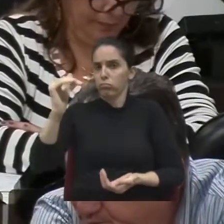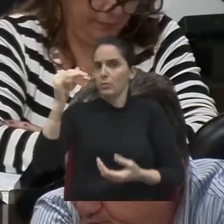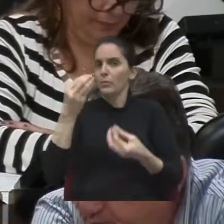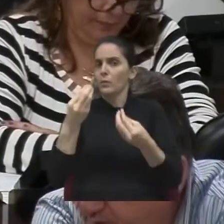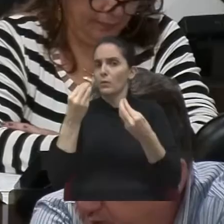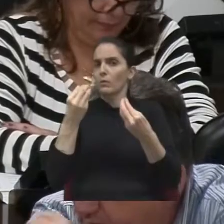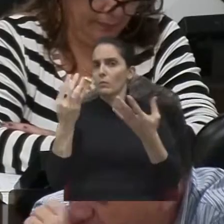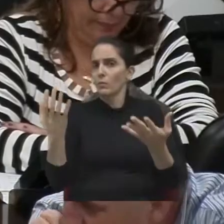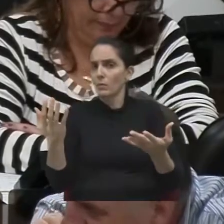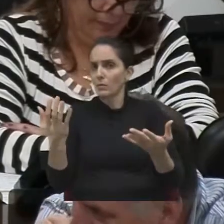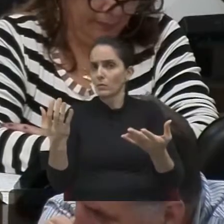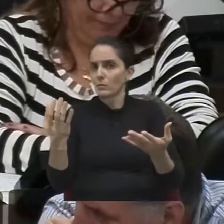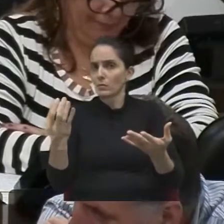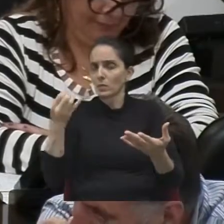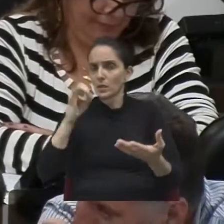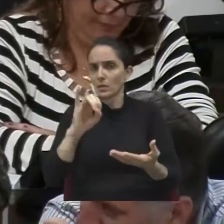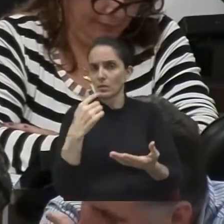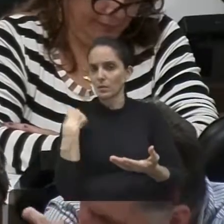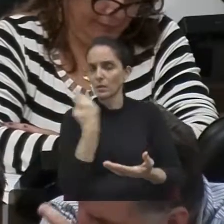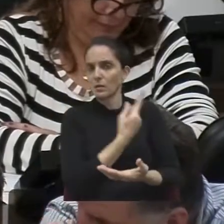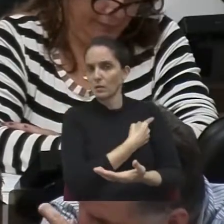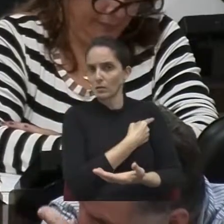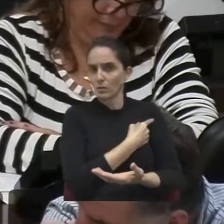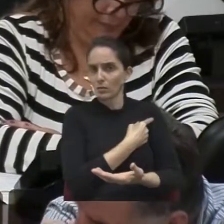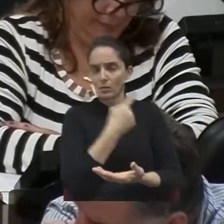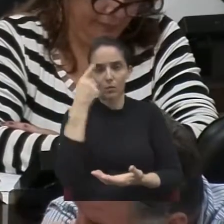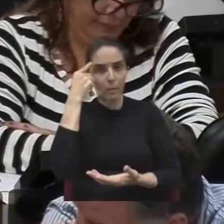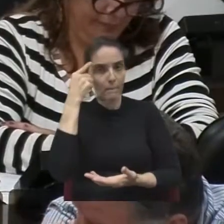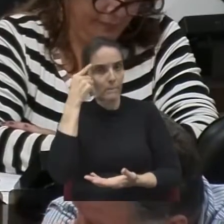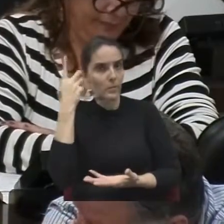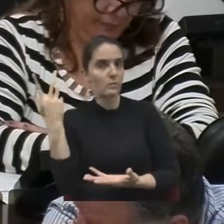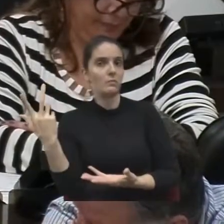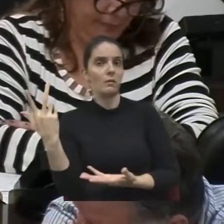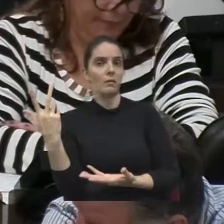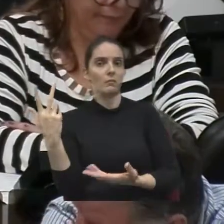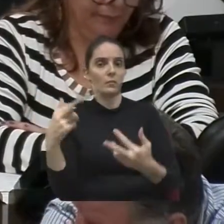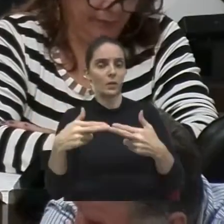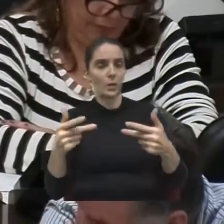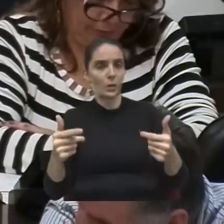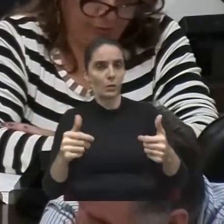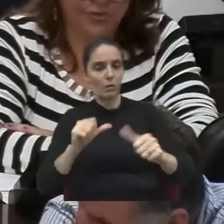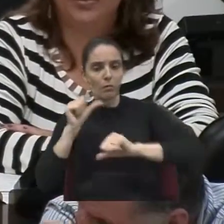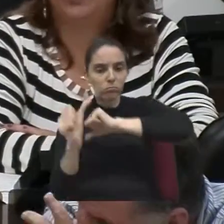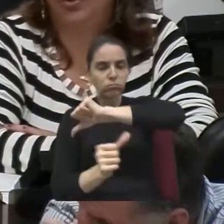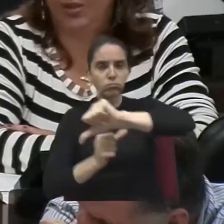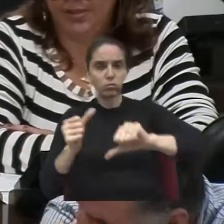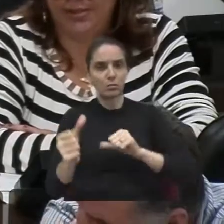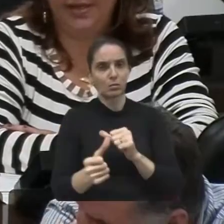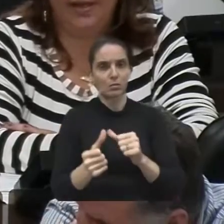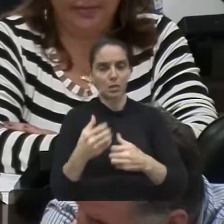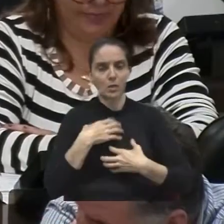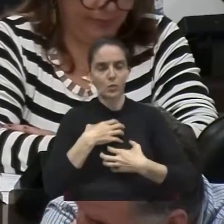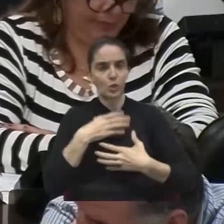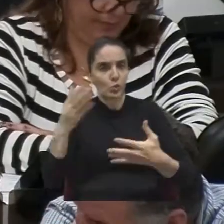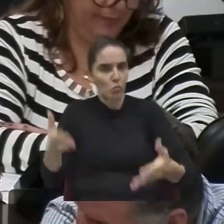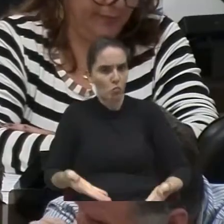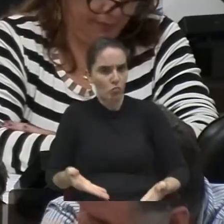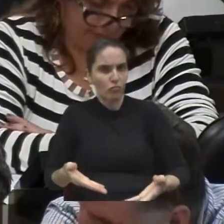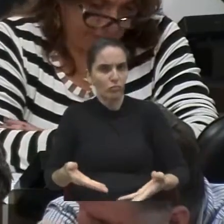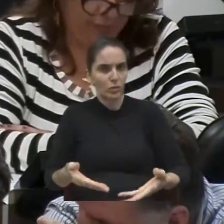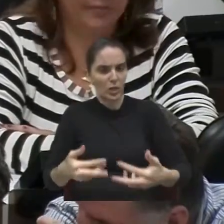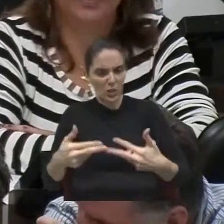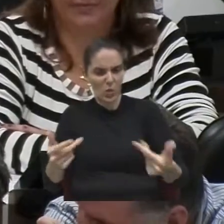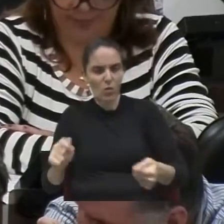não criarmos o hábito de mudança de hábitos, hoje, mudança de